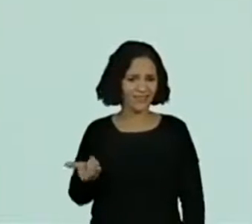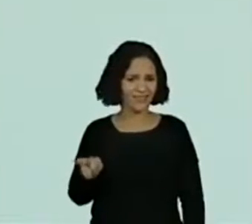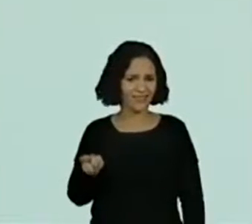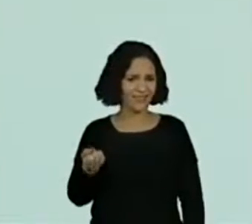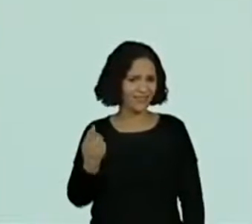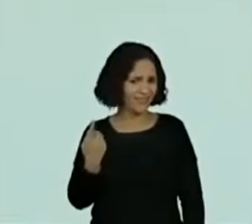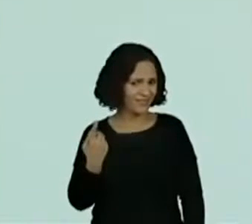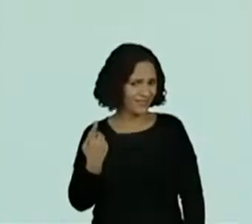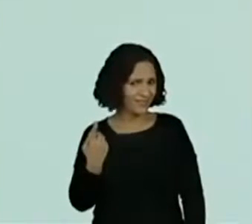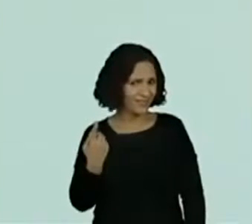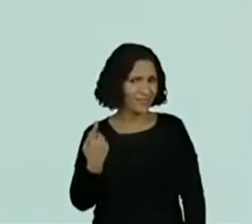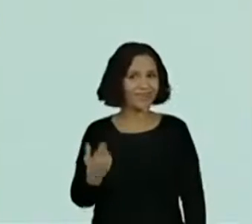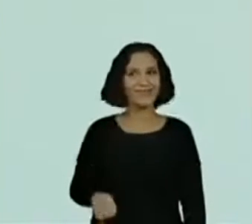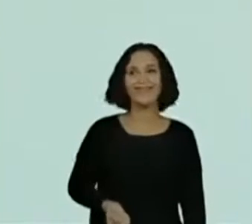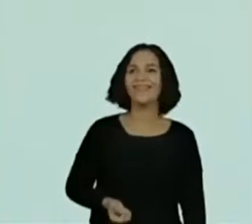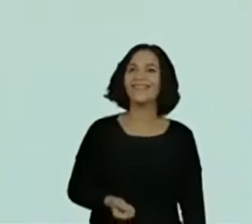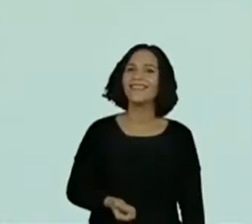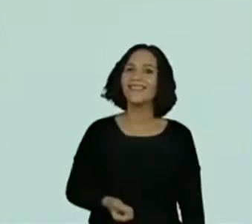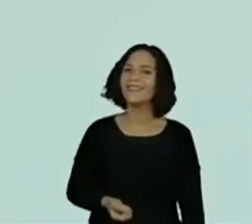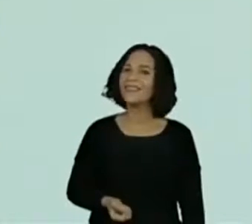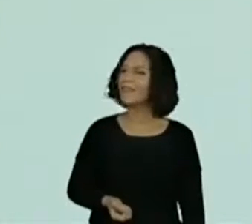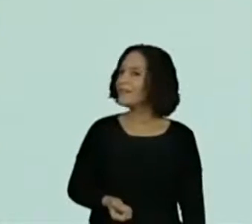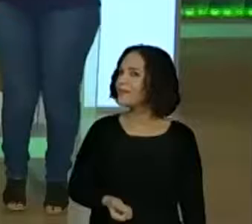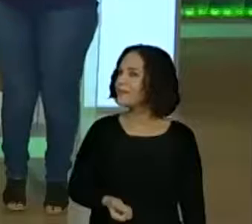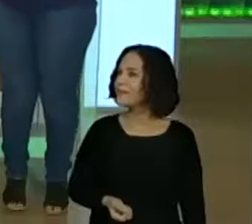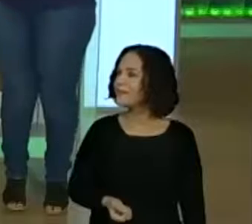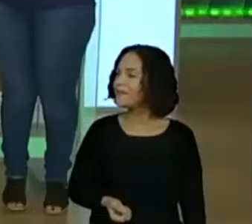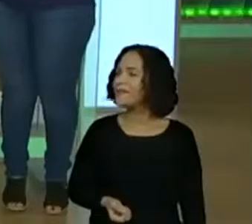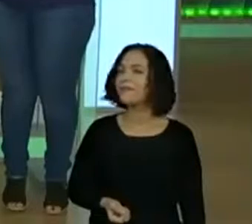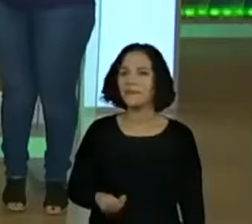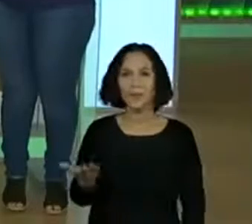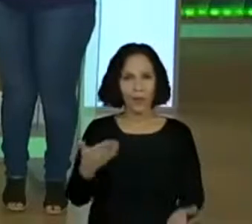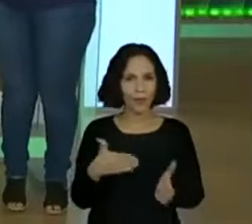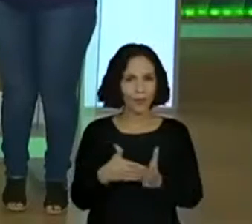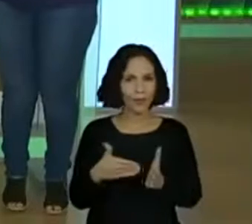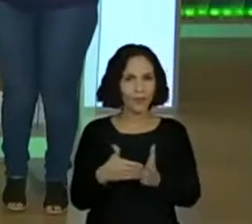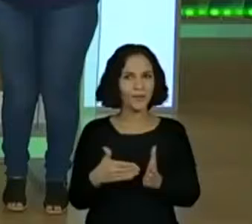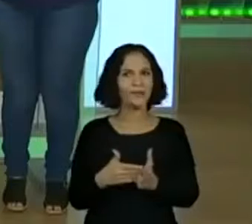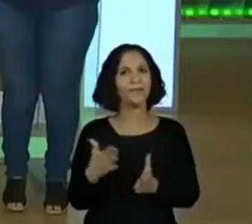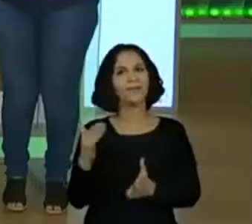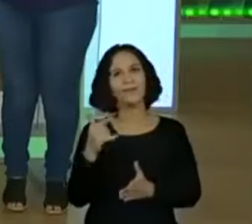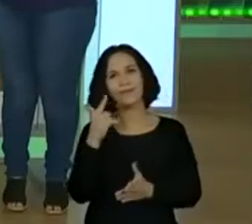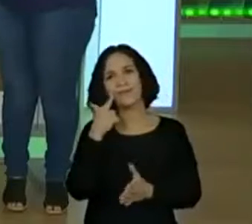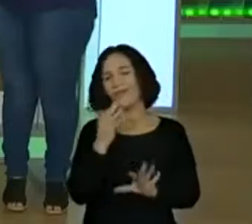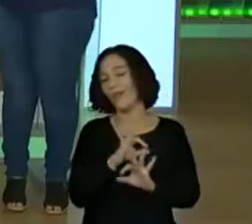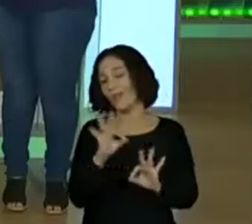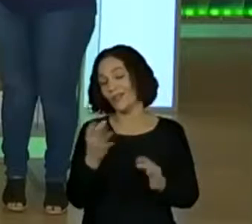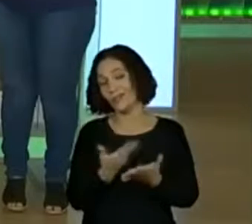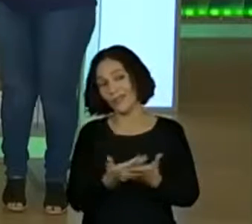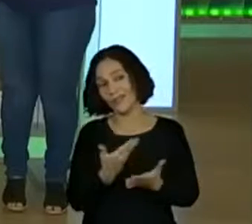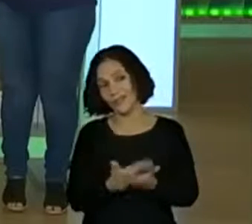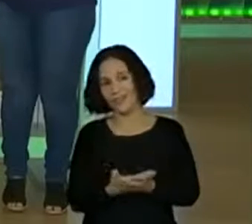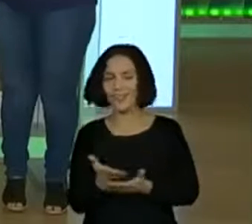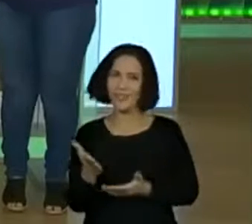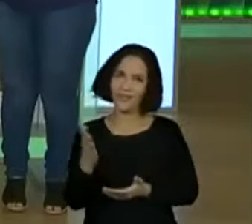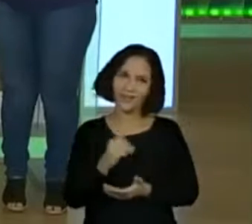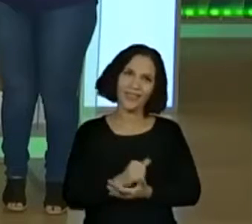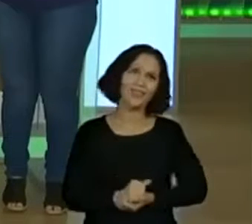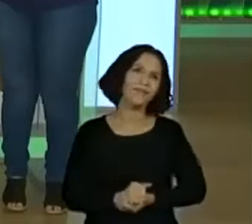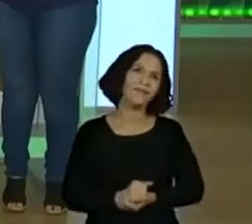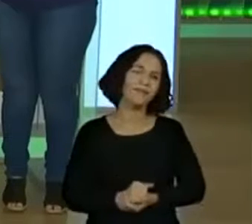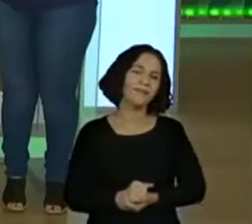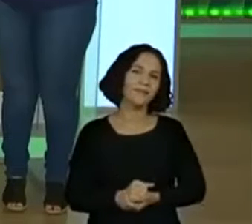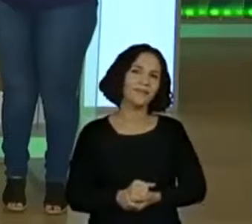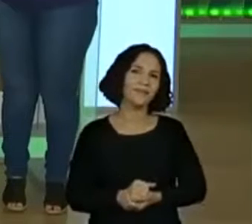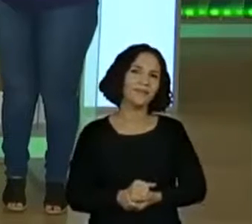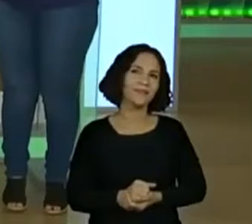assim, ó. A grande batalha dela. Professora, vamos para a última? Vamos, está uma delícia a sua aula, professora, vamos lá. Ah, olha lá